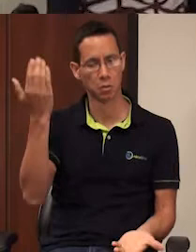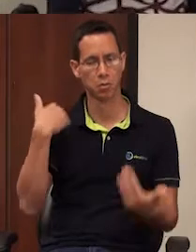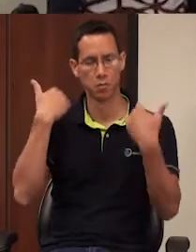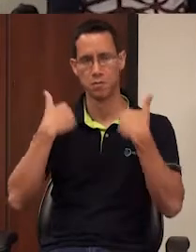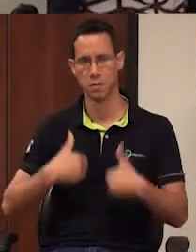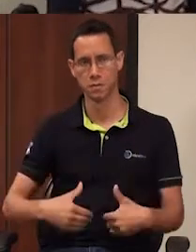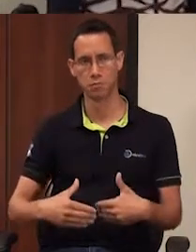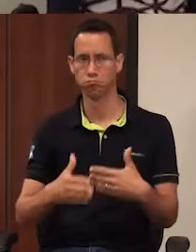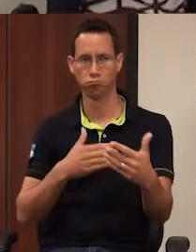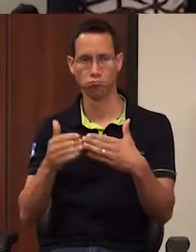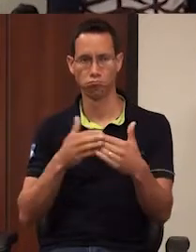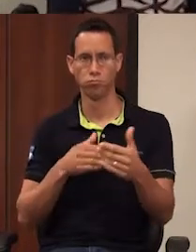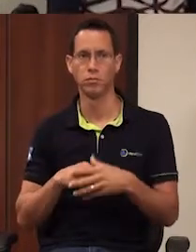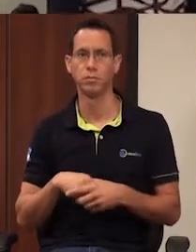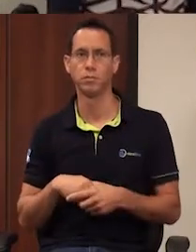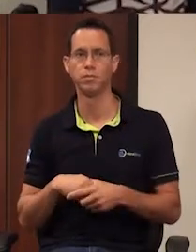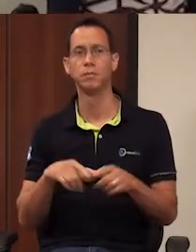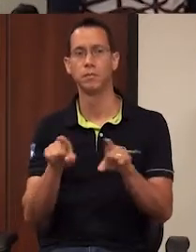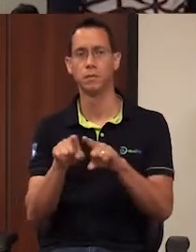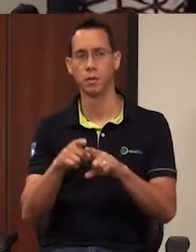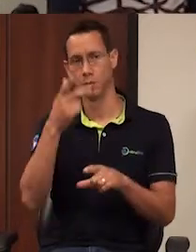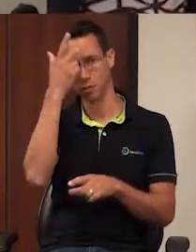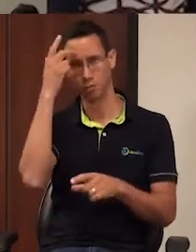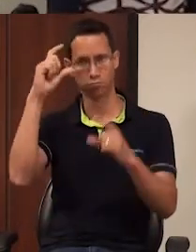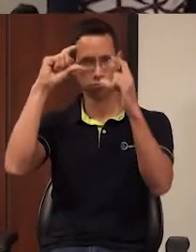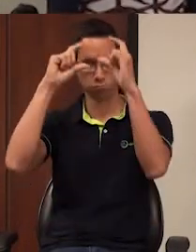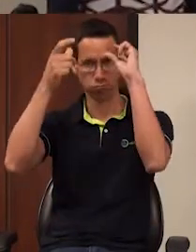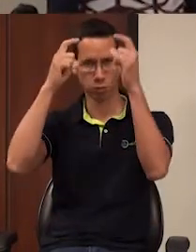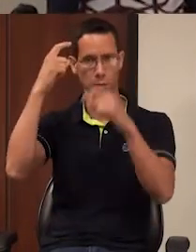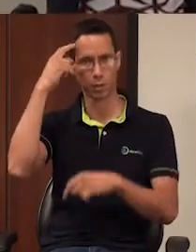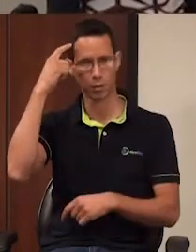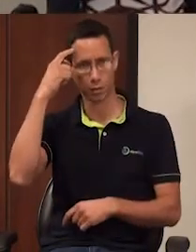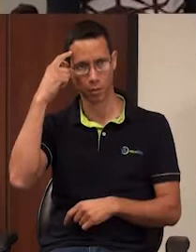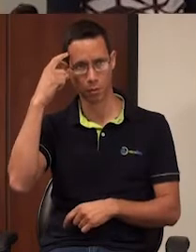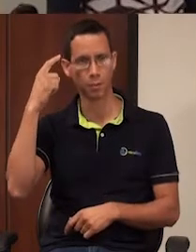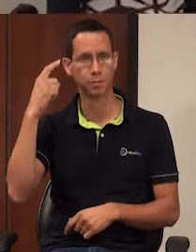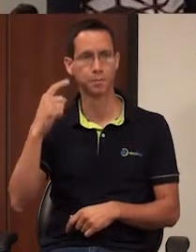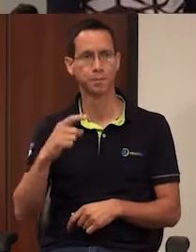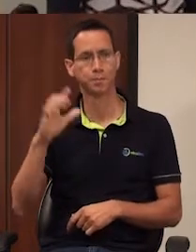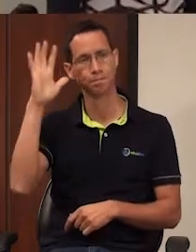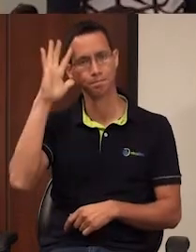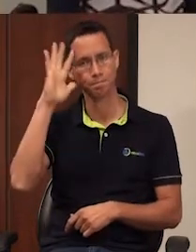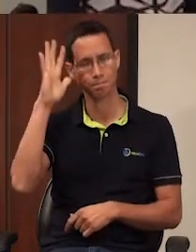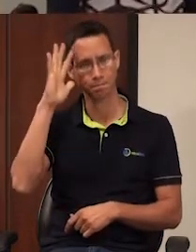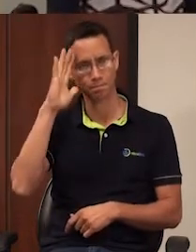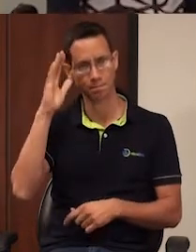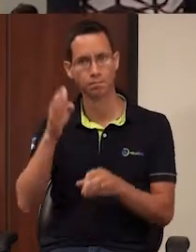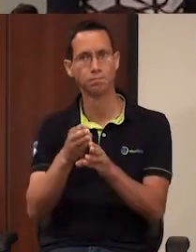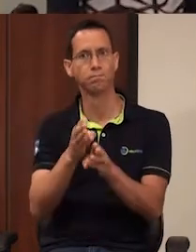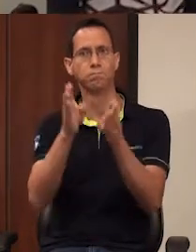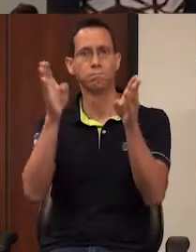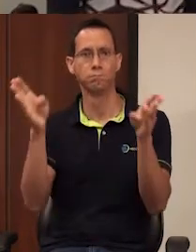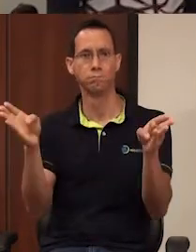física, tanto como as que têm um transtorno mental, e aí pensando também, né, ampliando para